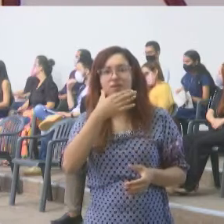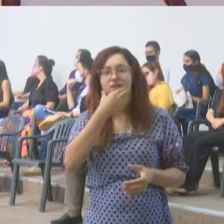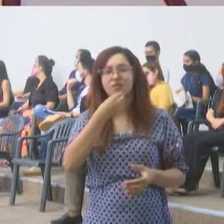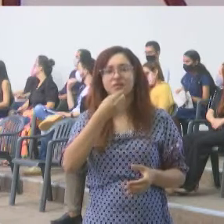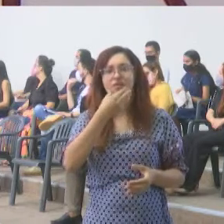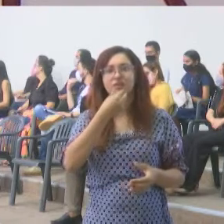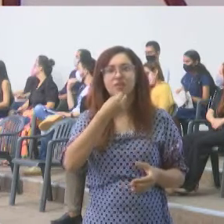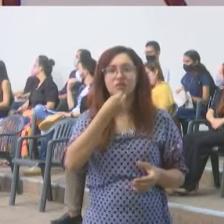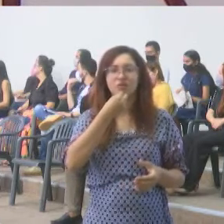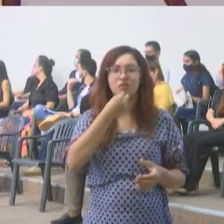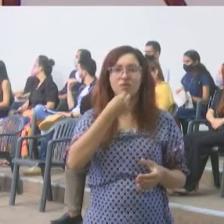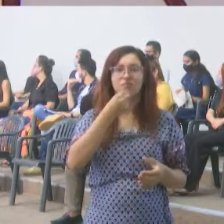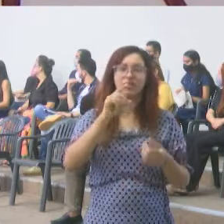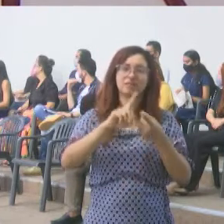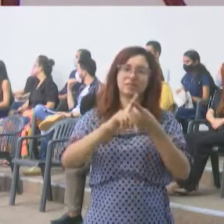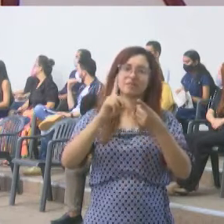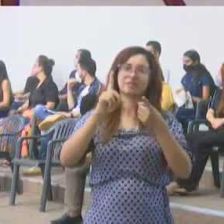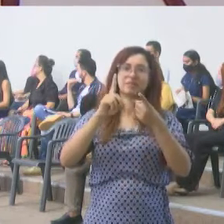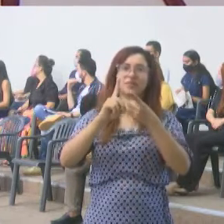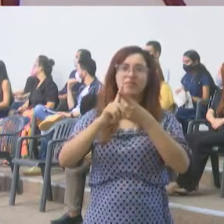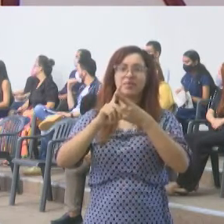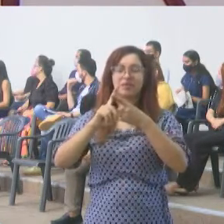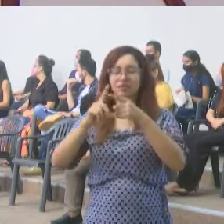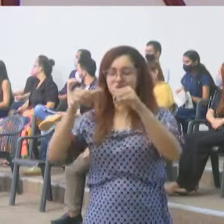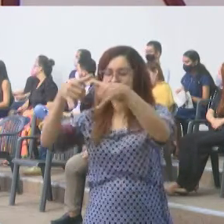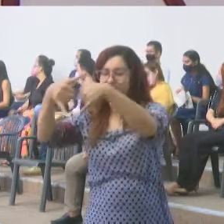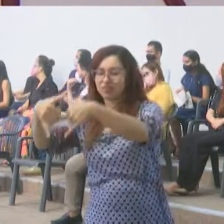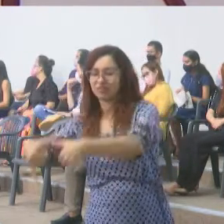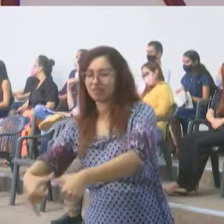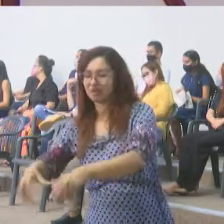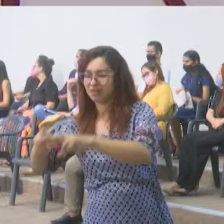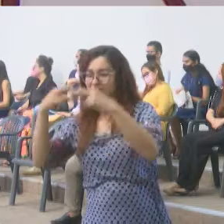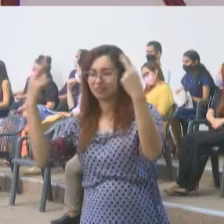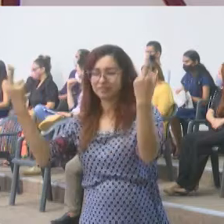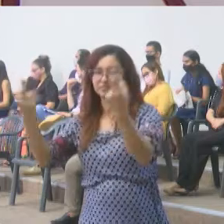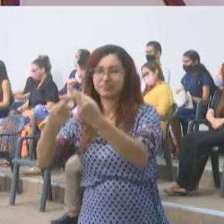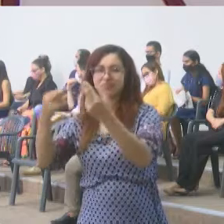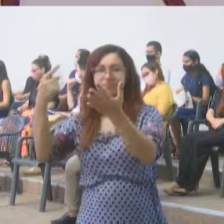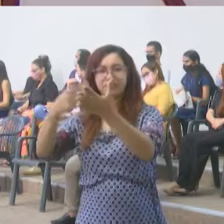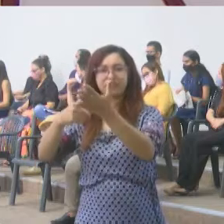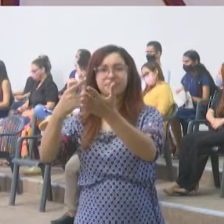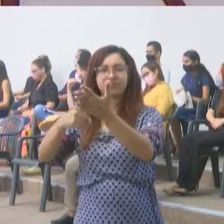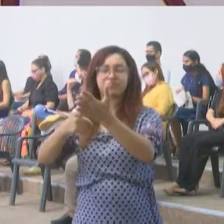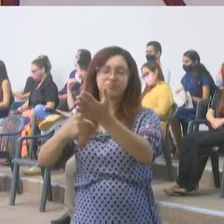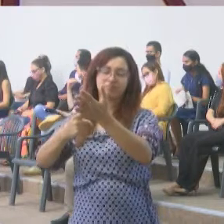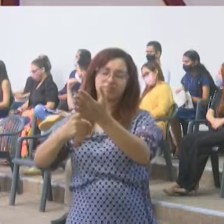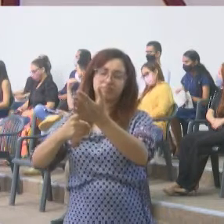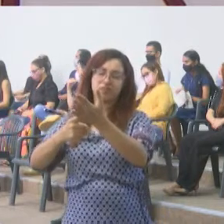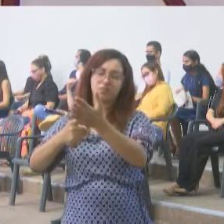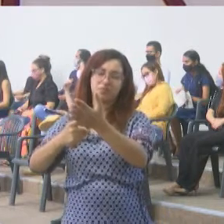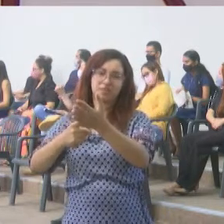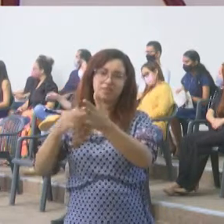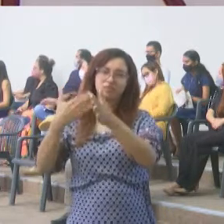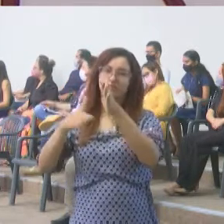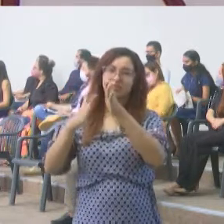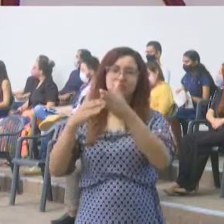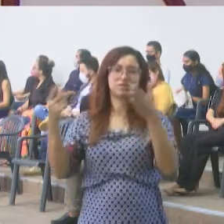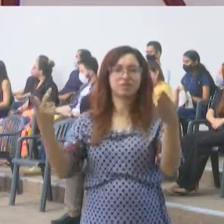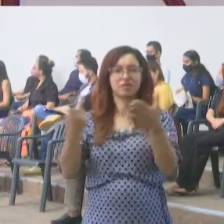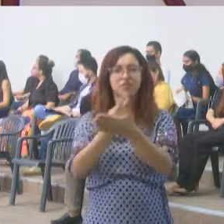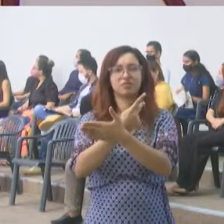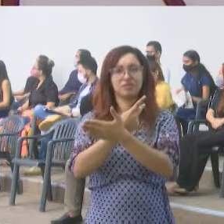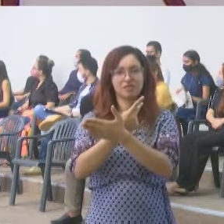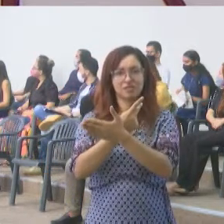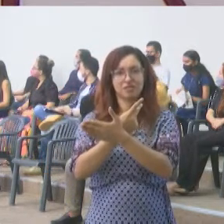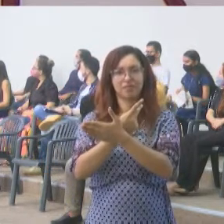retidão as questões do povo, e eles se colocavam lá para dirimir qualquer tipo de litígio. E por toda a Bíblia a gente vê os